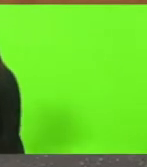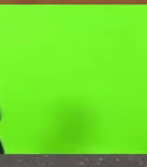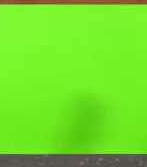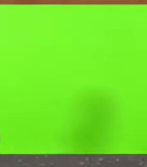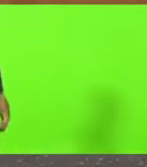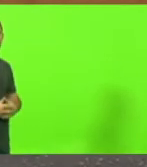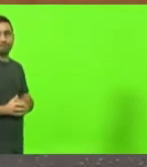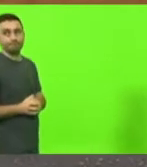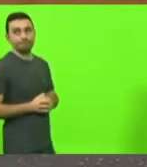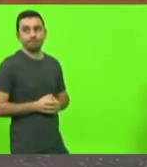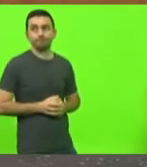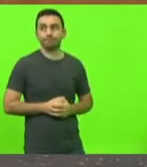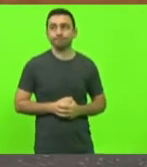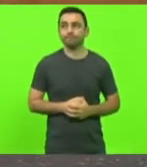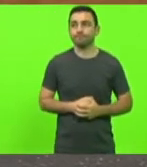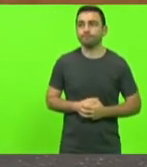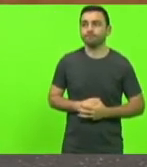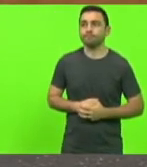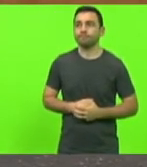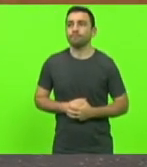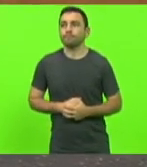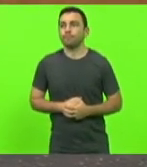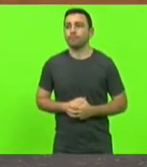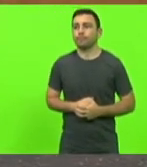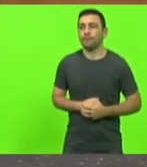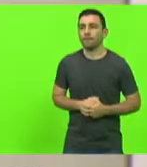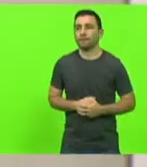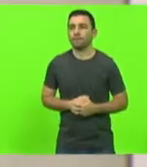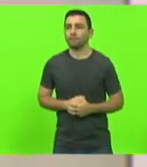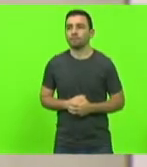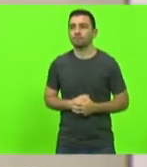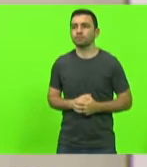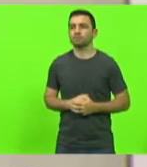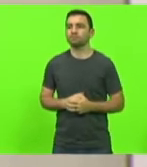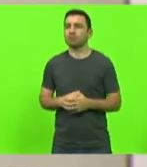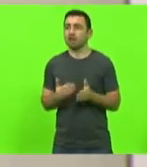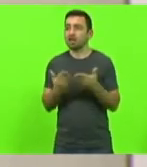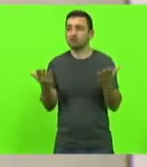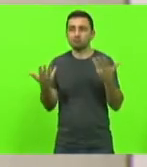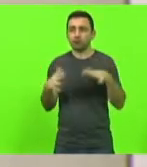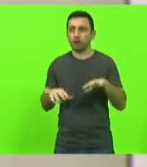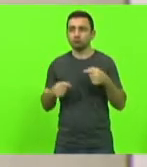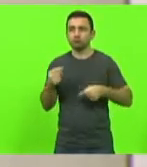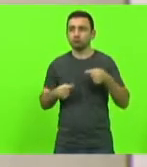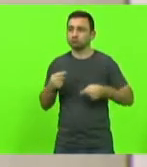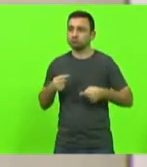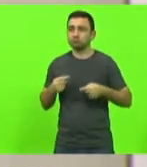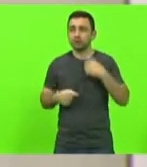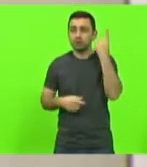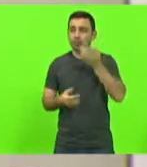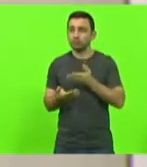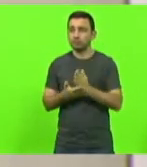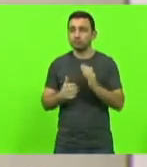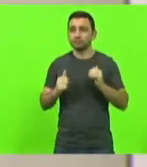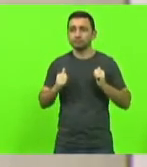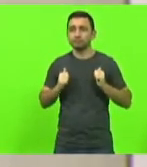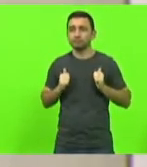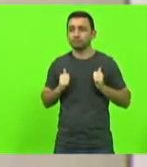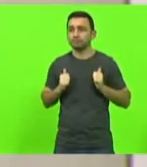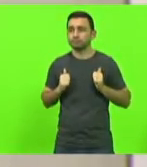favorável. Não havendo mais quem queira discutir em votação, deputados que aprovam, permaneça como se encontra.